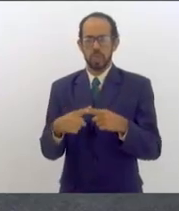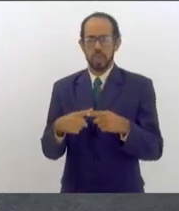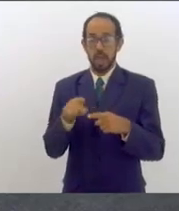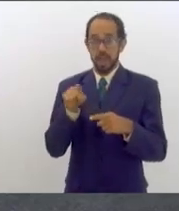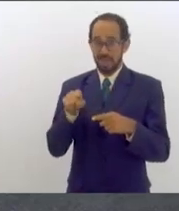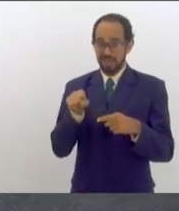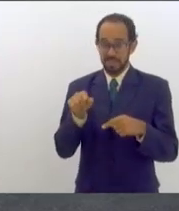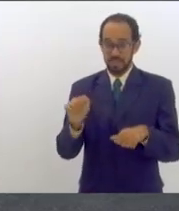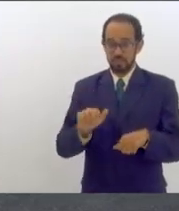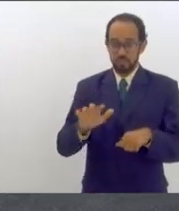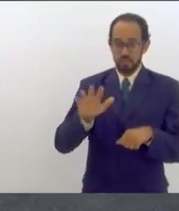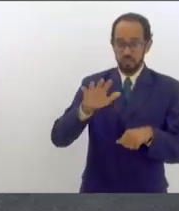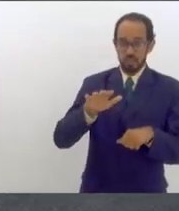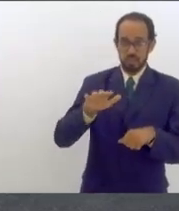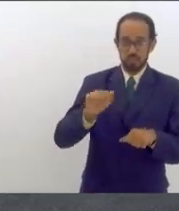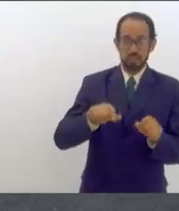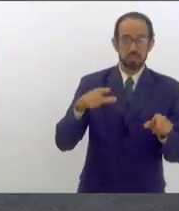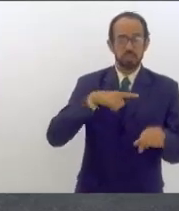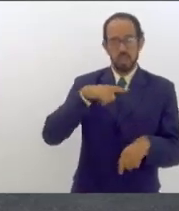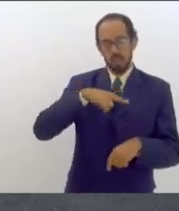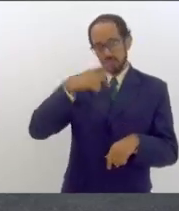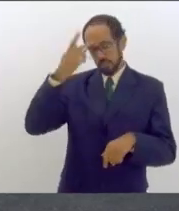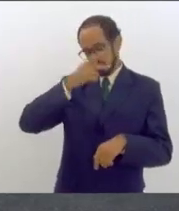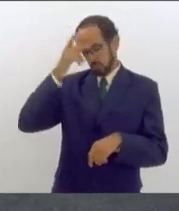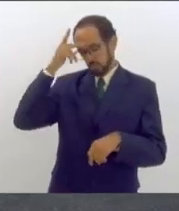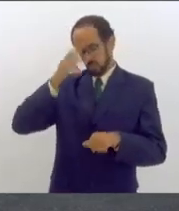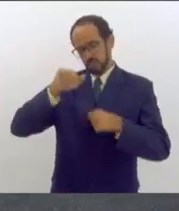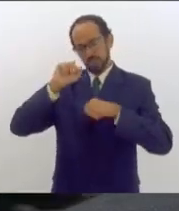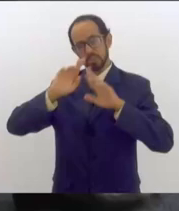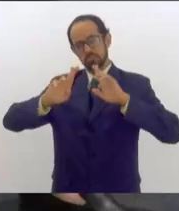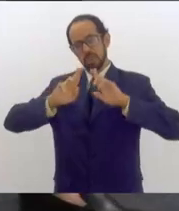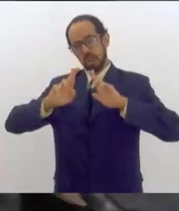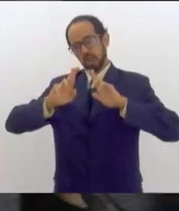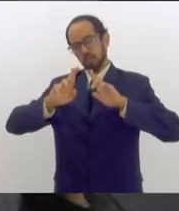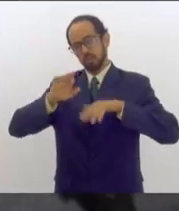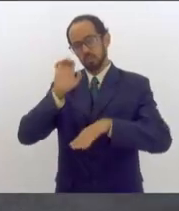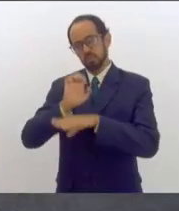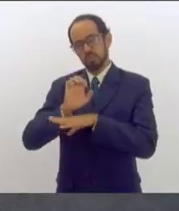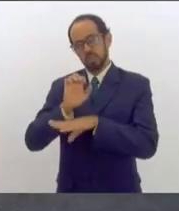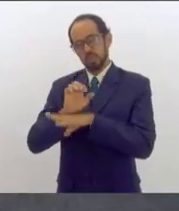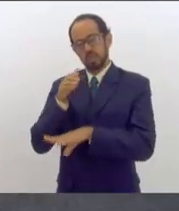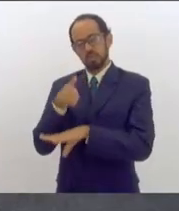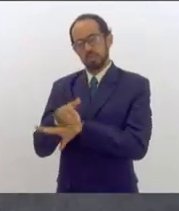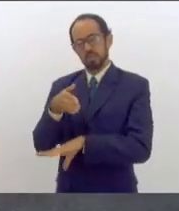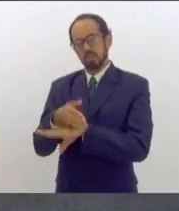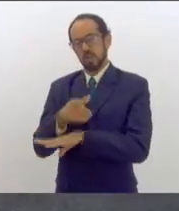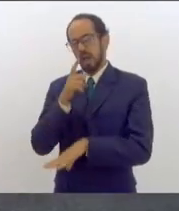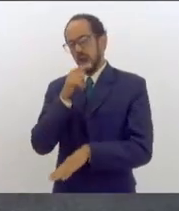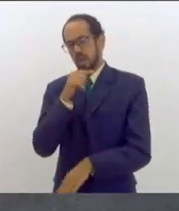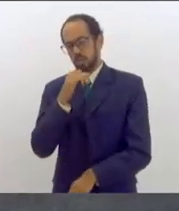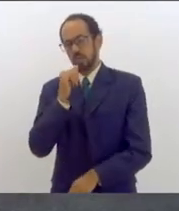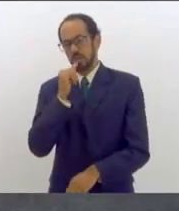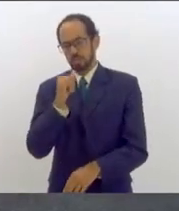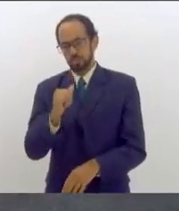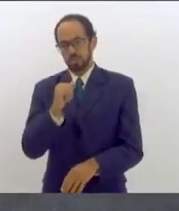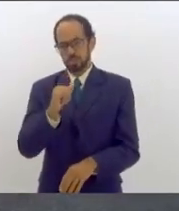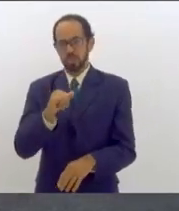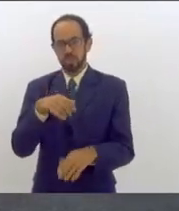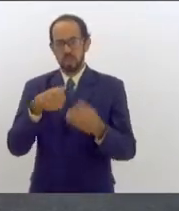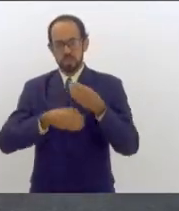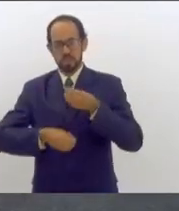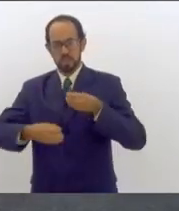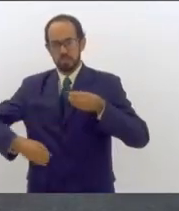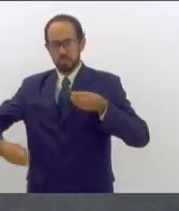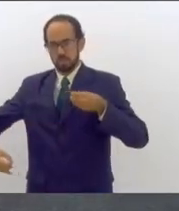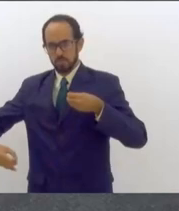favelas e periferias Vivem pessoas que esperam do Estado ter acesso a água a luz a saneamento básico e hoje